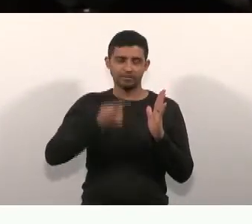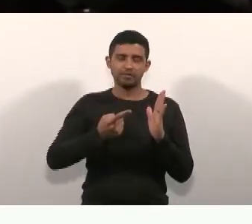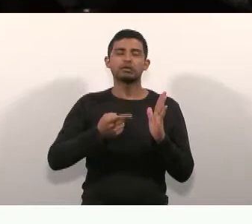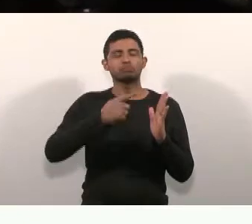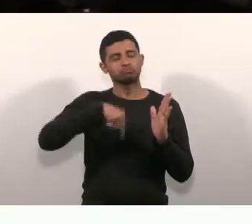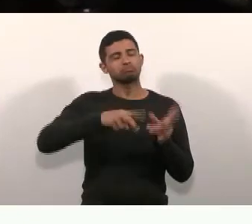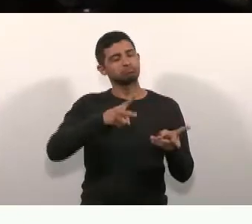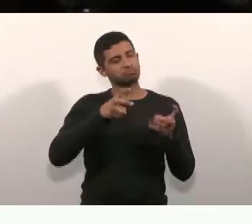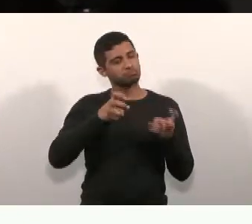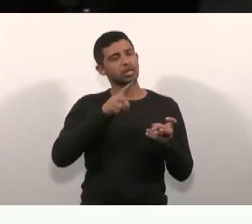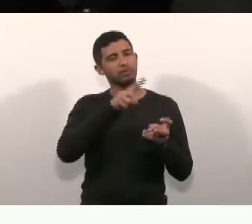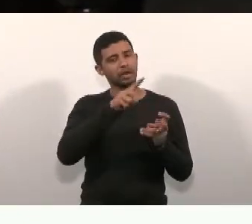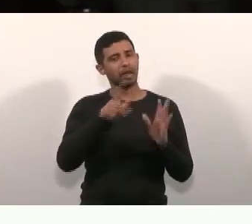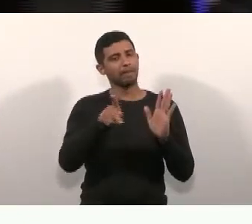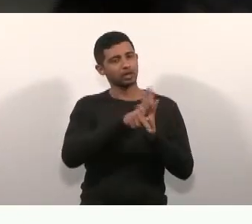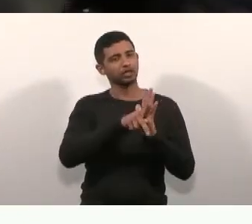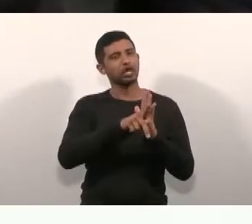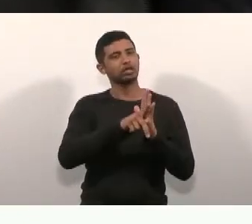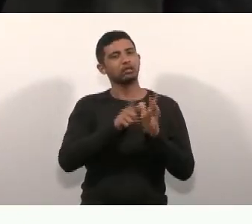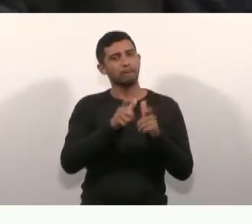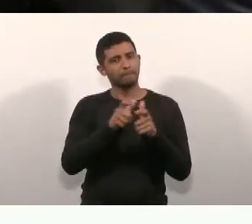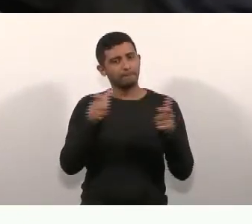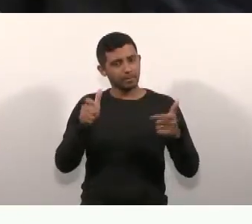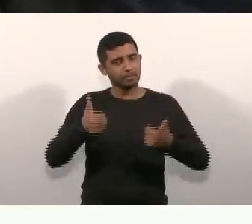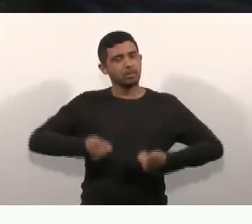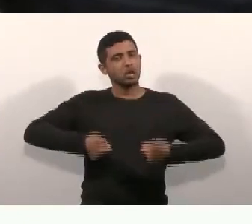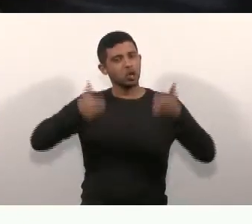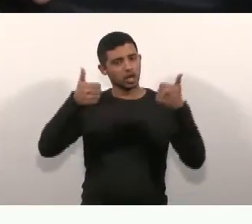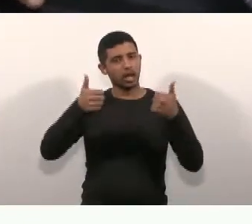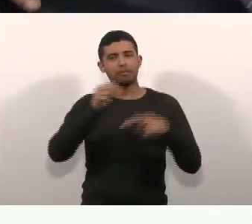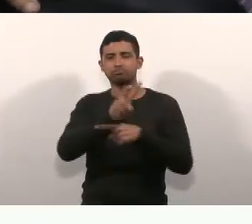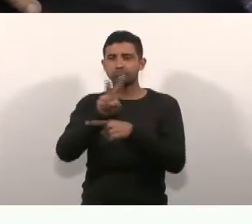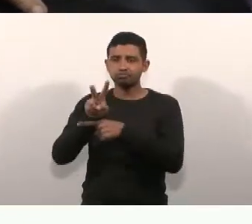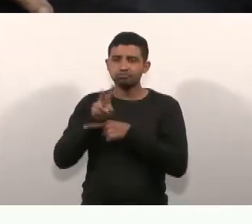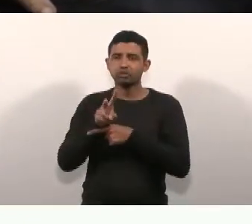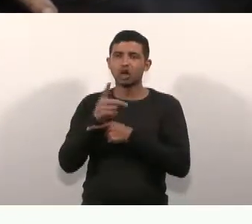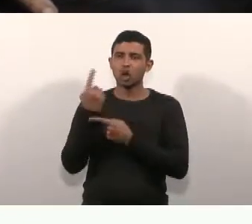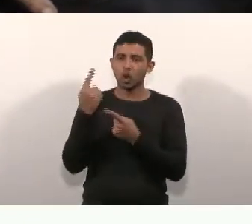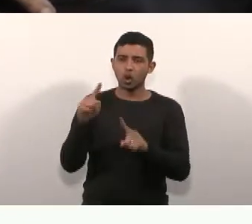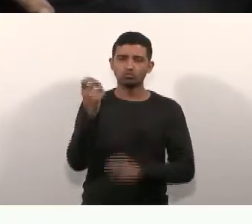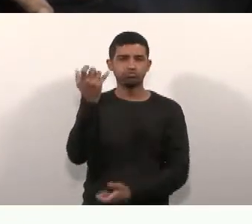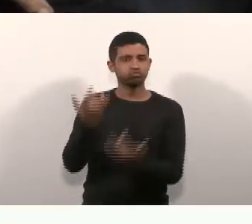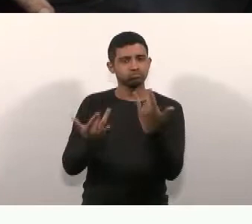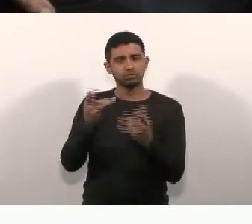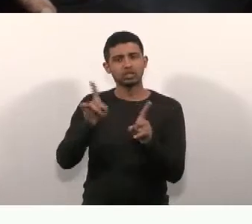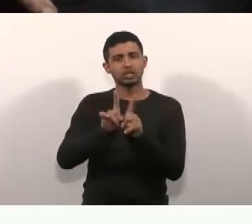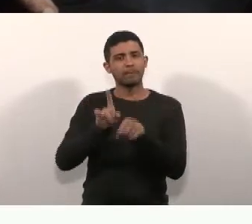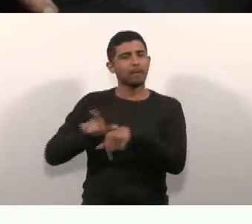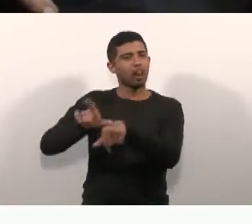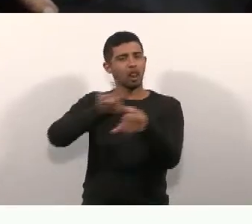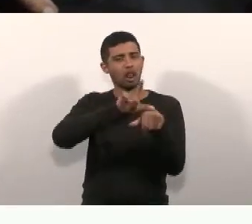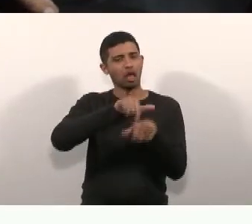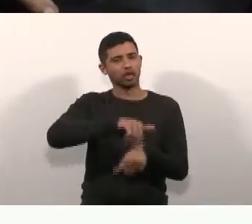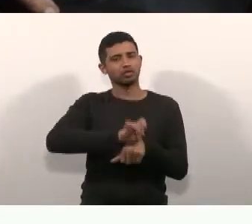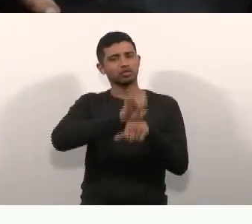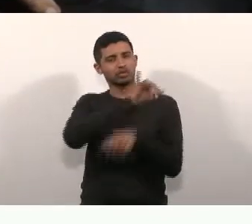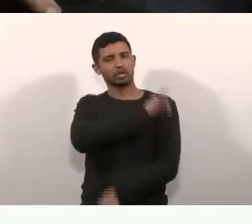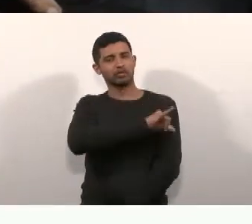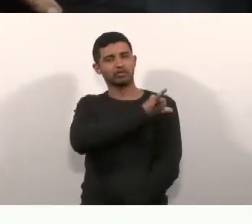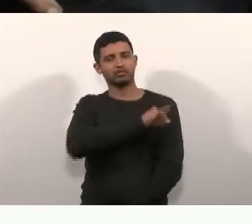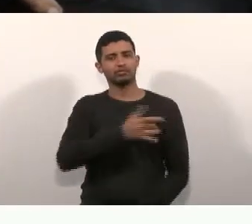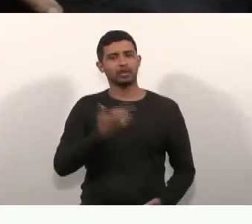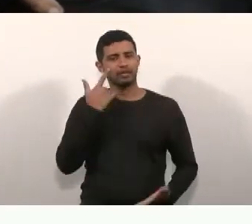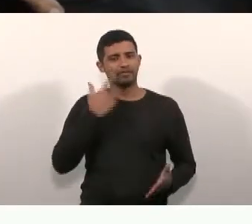visa estabelecer maiores padrões de segurança contra incêndios em estabelecimentos coletivos no estado do Rio de Janeiro, razão pelo